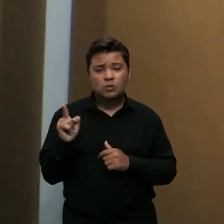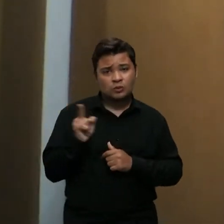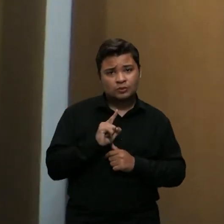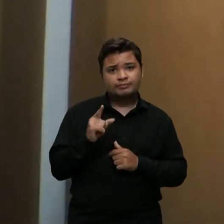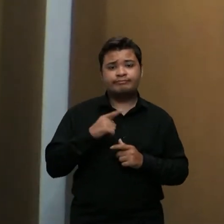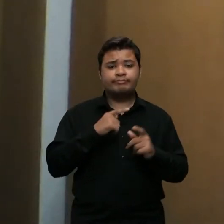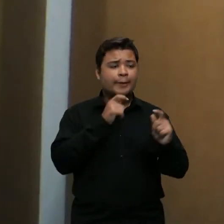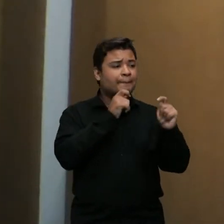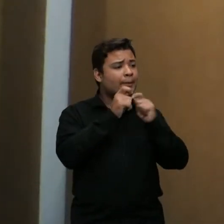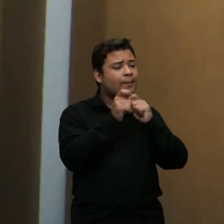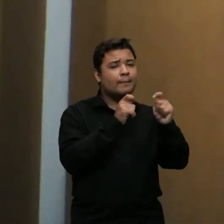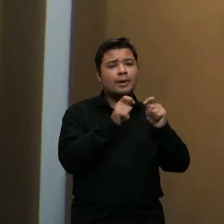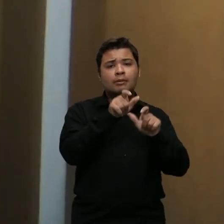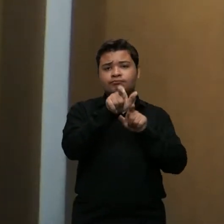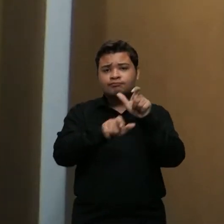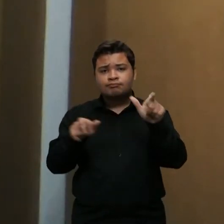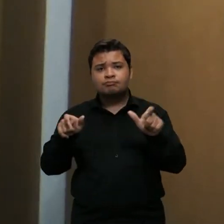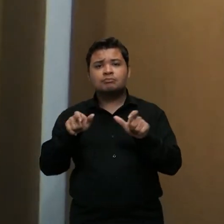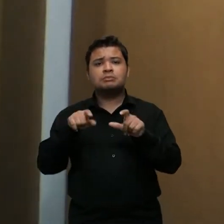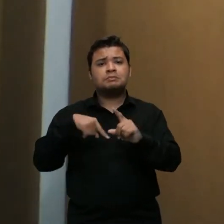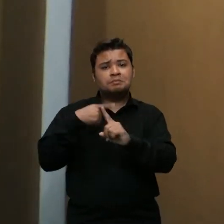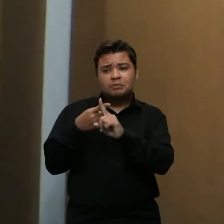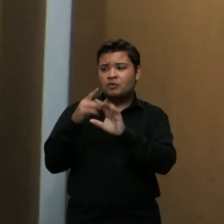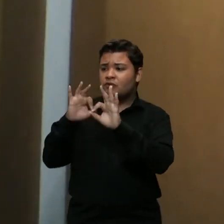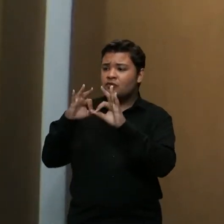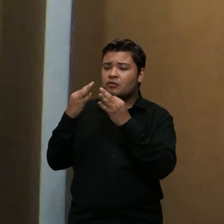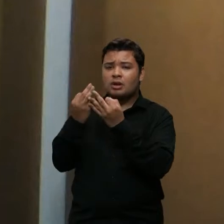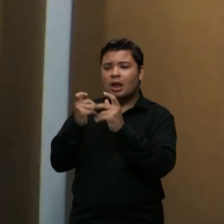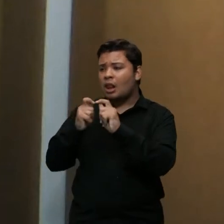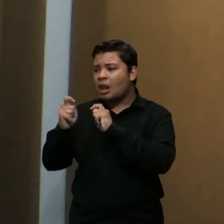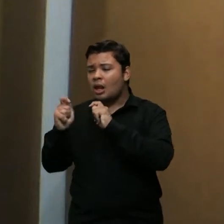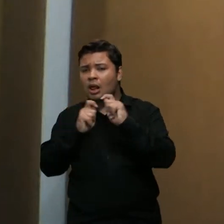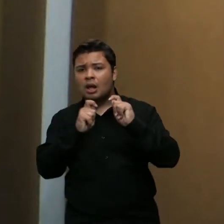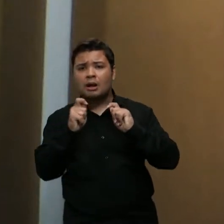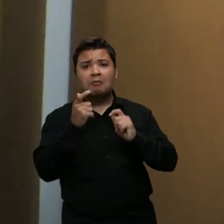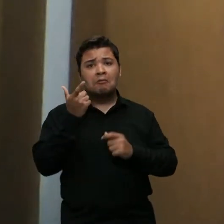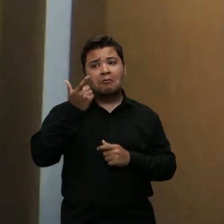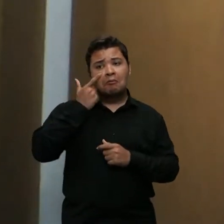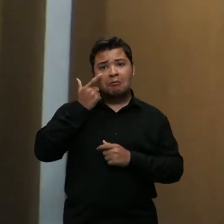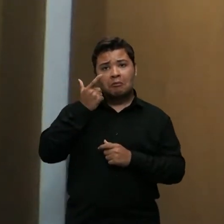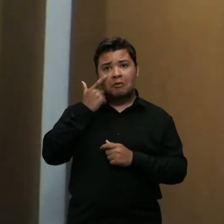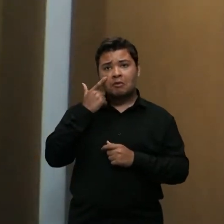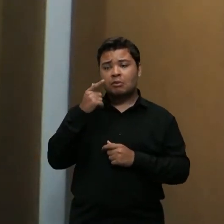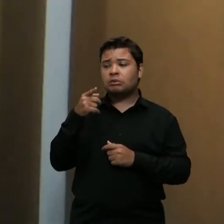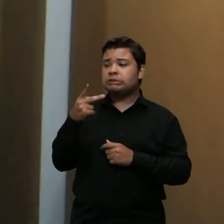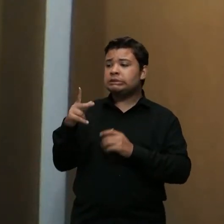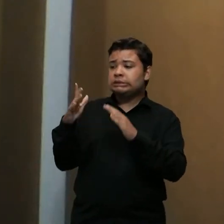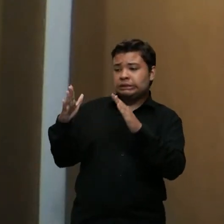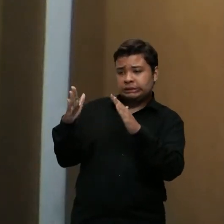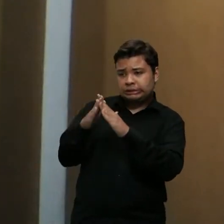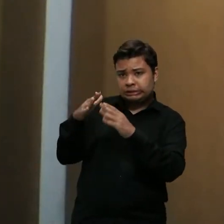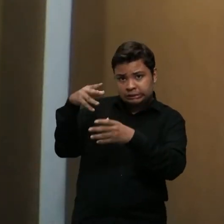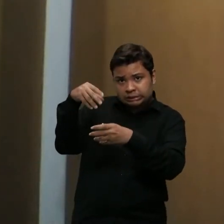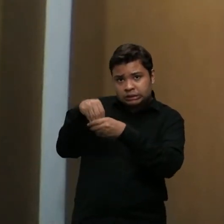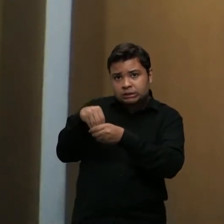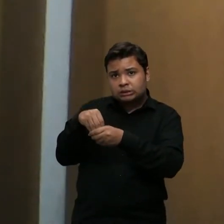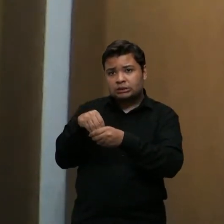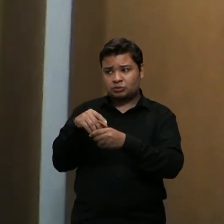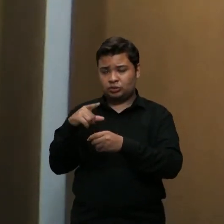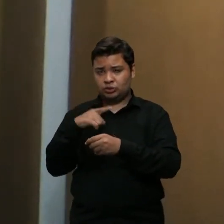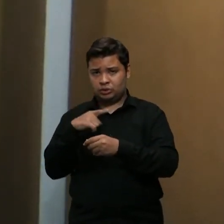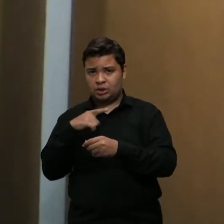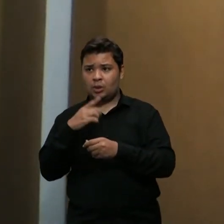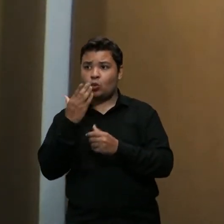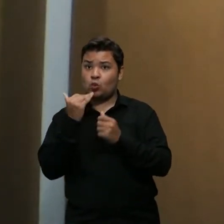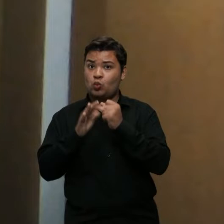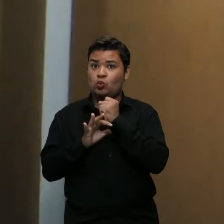as pessoas, para as famílias, onde é possível verificar se daquele contexto, naquele domicílio, está em situação de